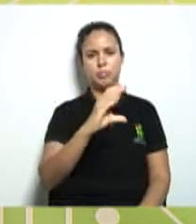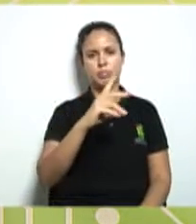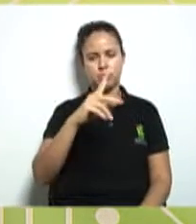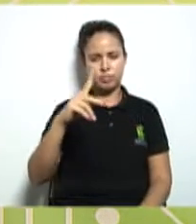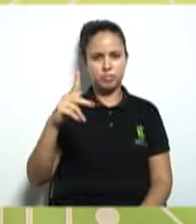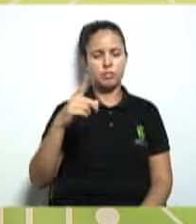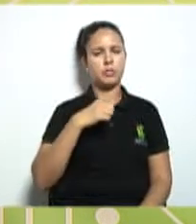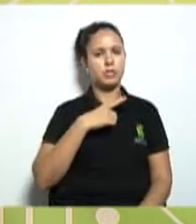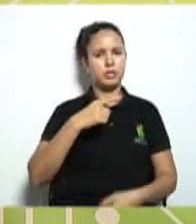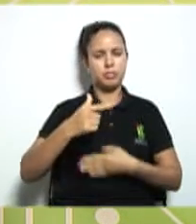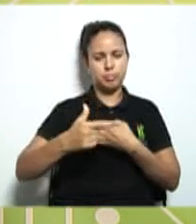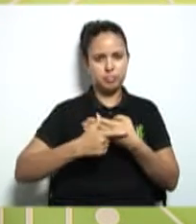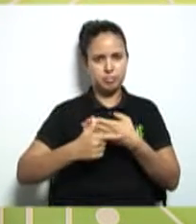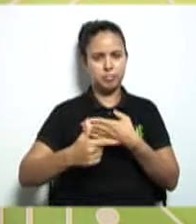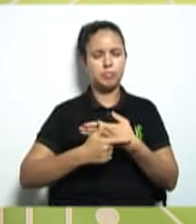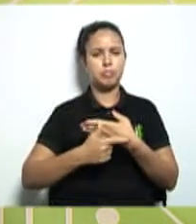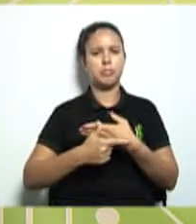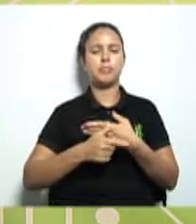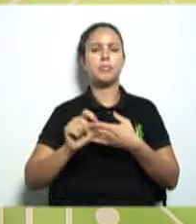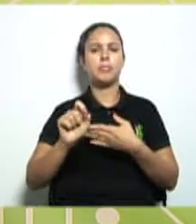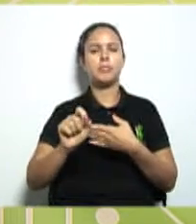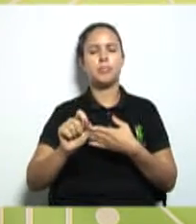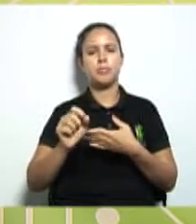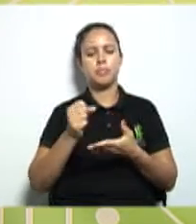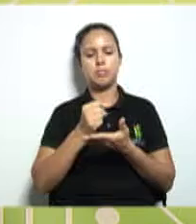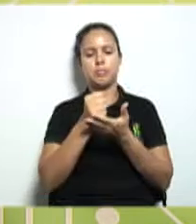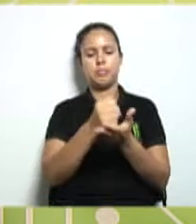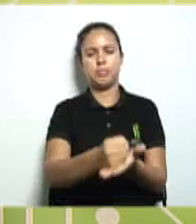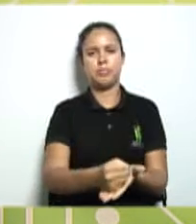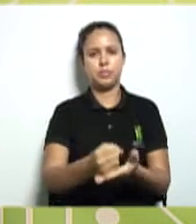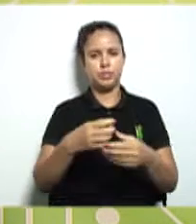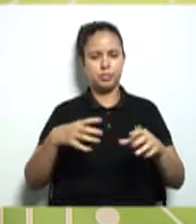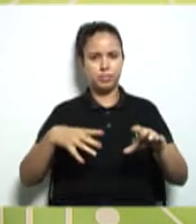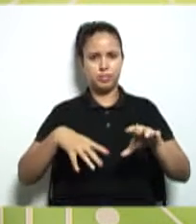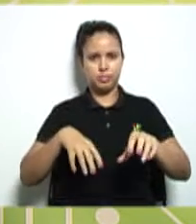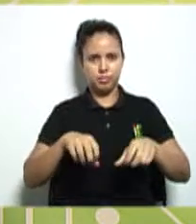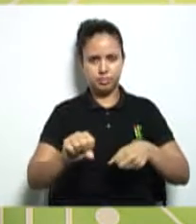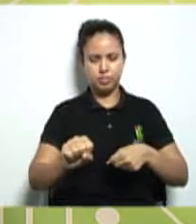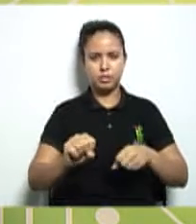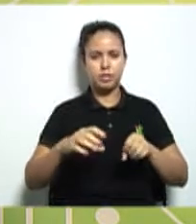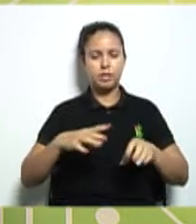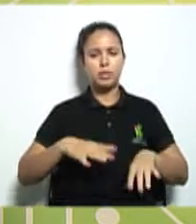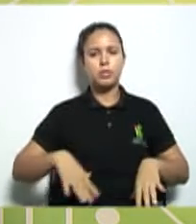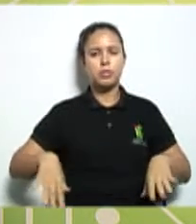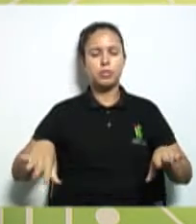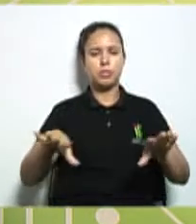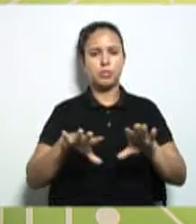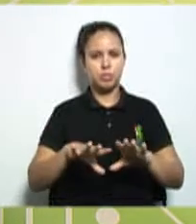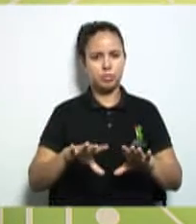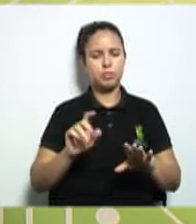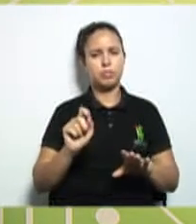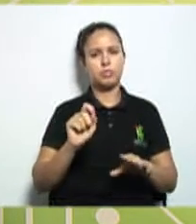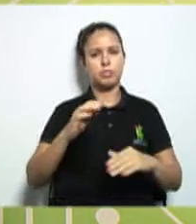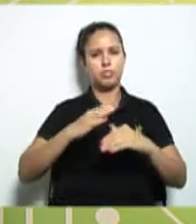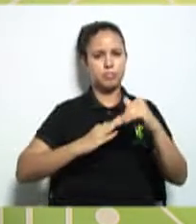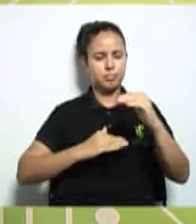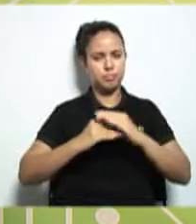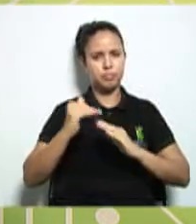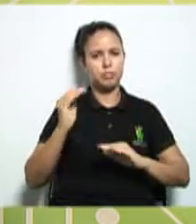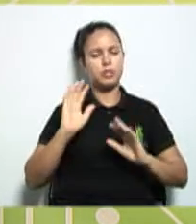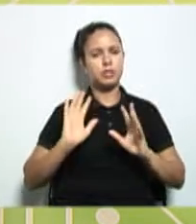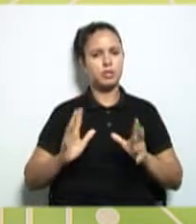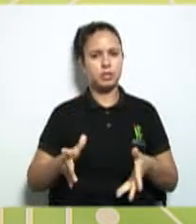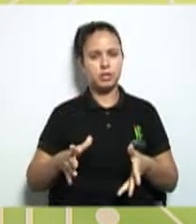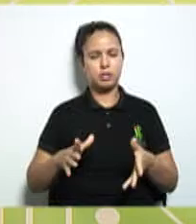seus cooperados da formação. Então, todos esses profissionais, eles já vão estar